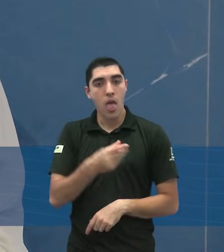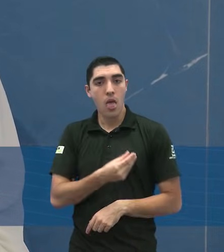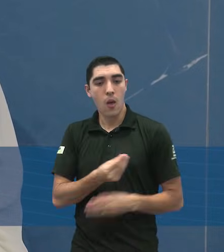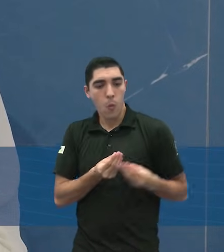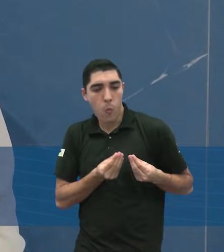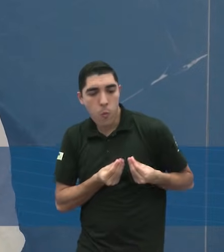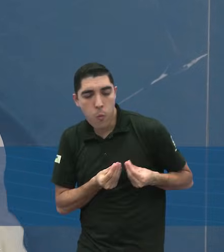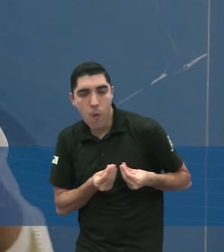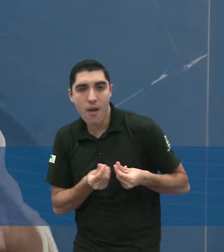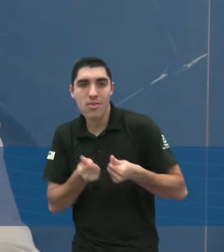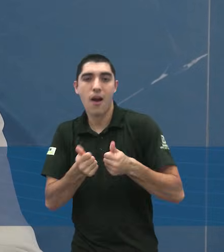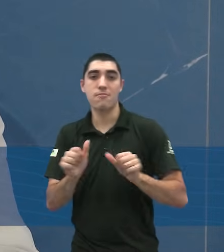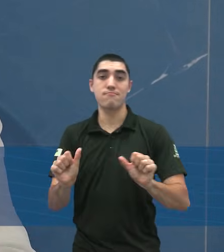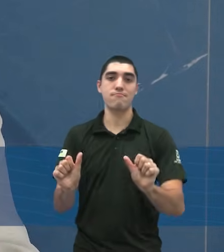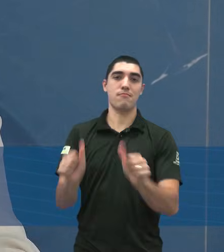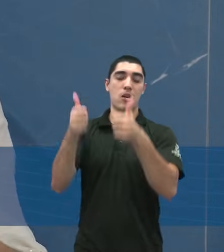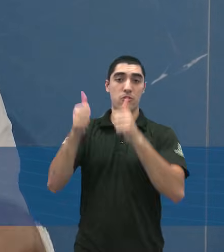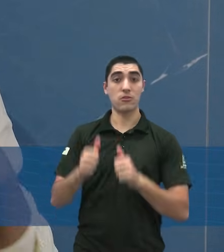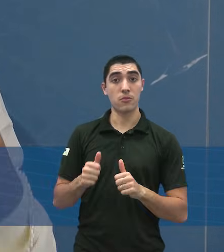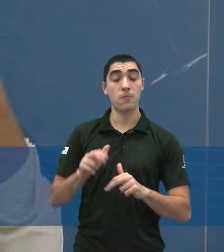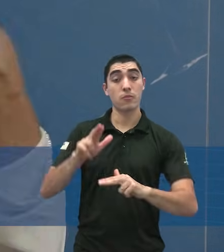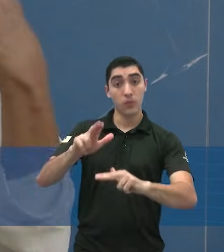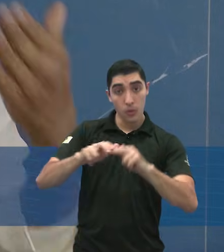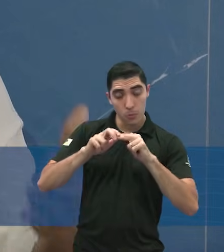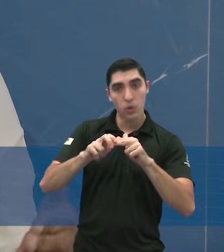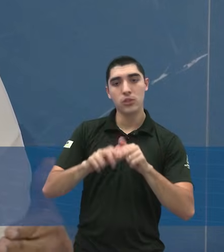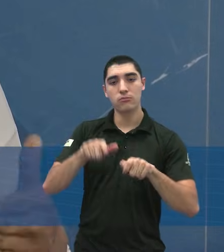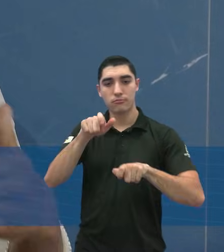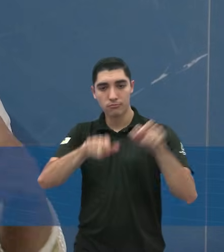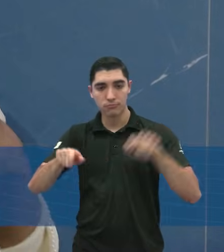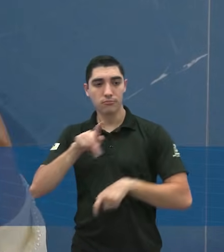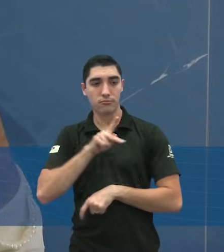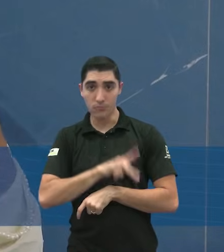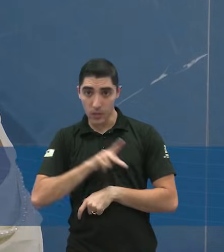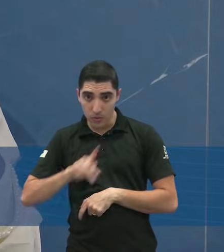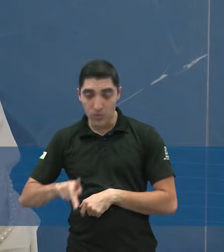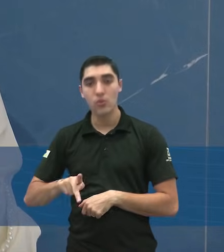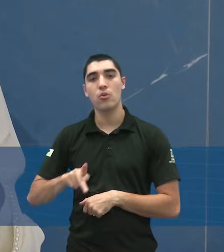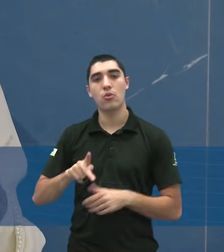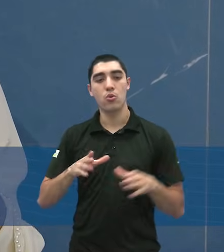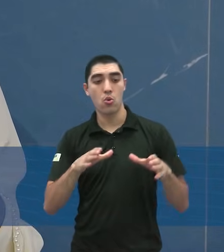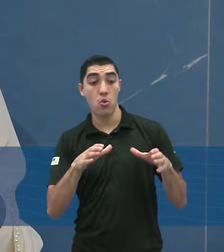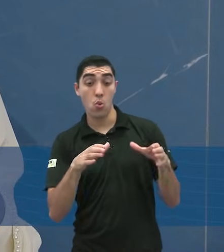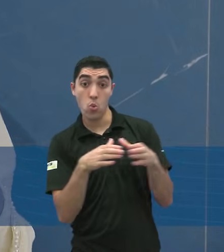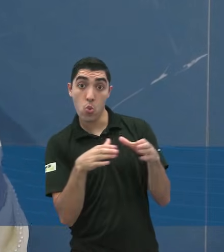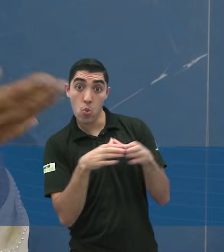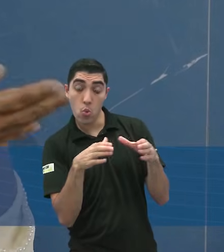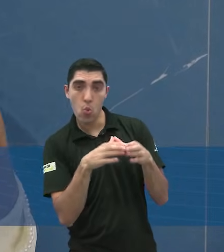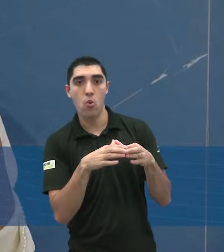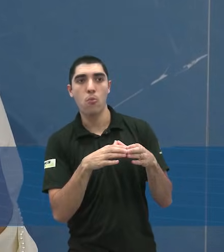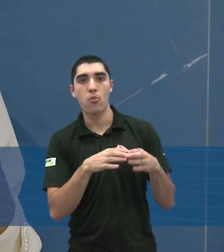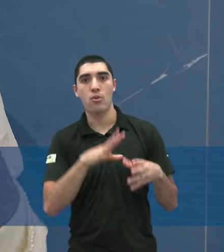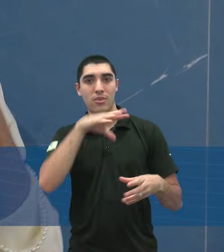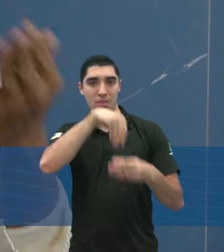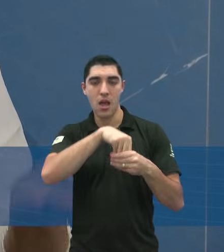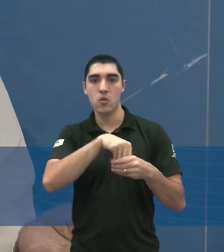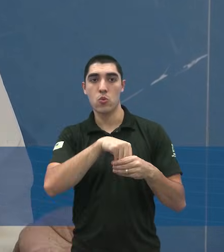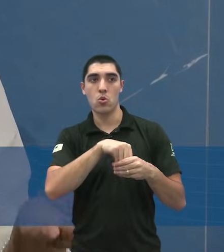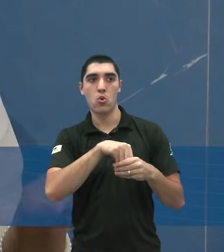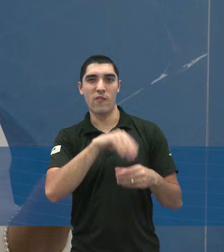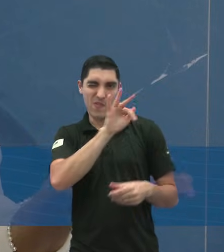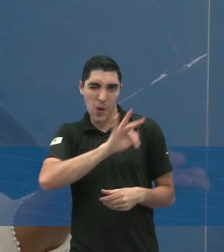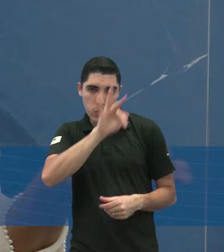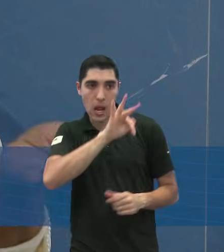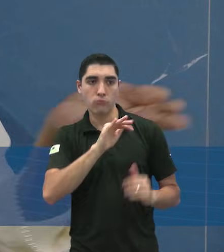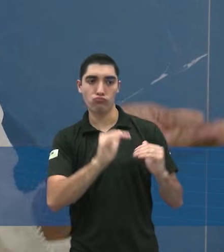qualidade, né, na questão da representatividade, tanto de professores, corpo técnico dentro das universidades, quem